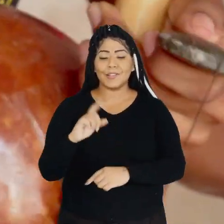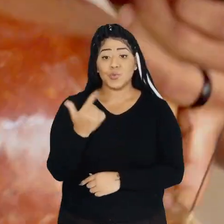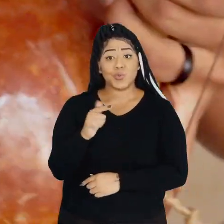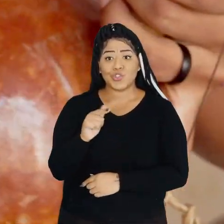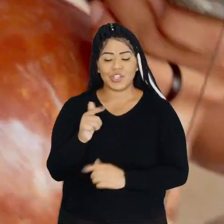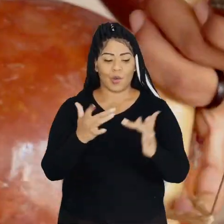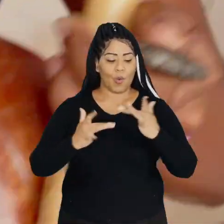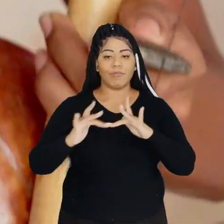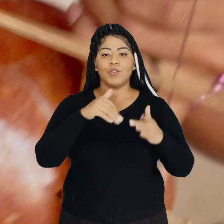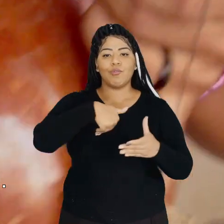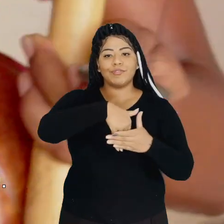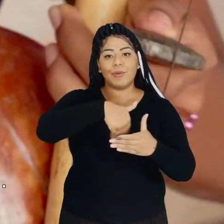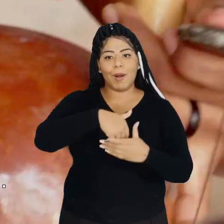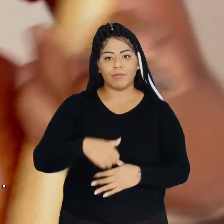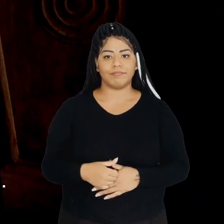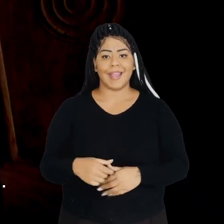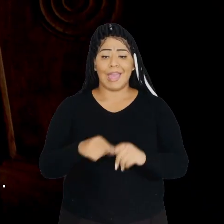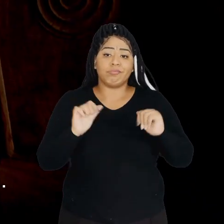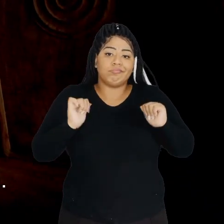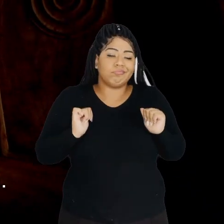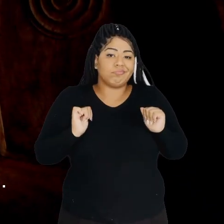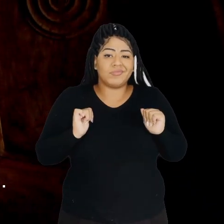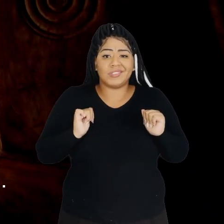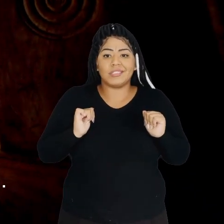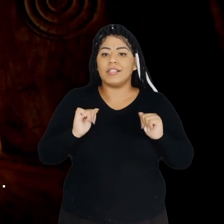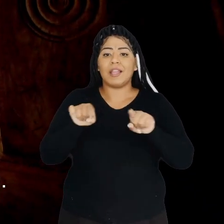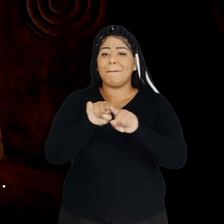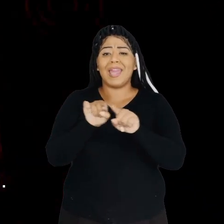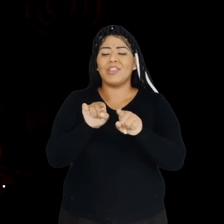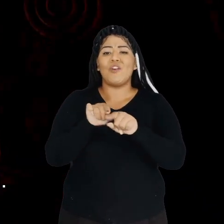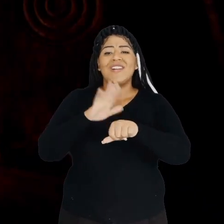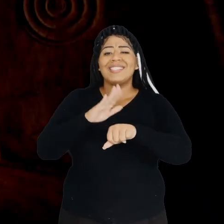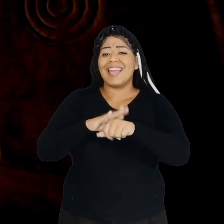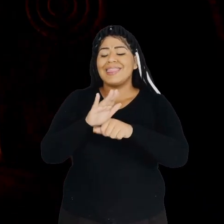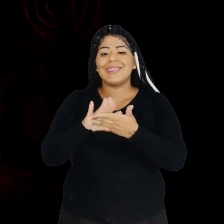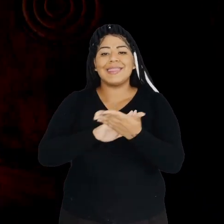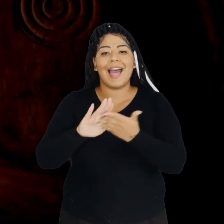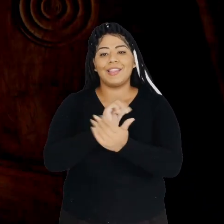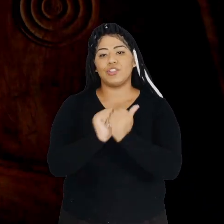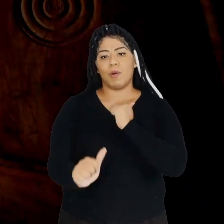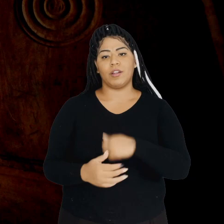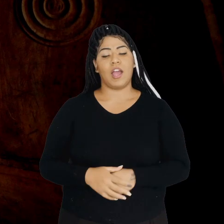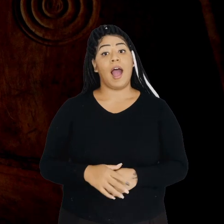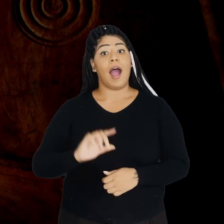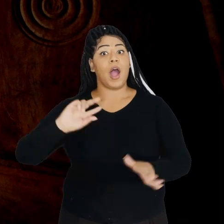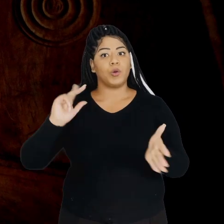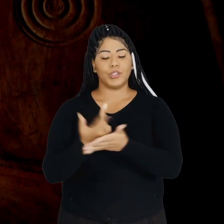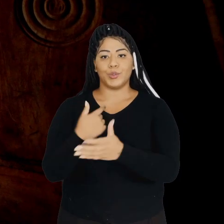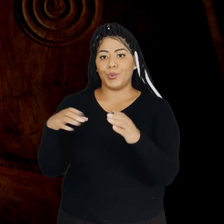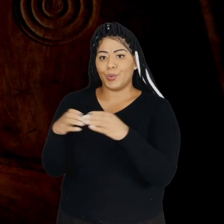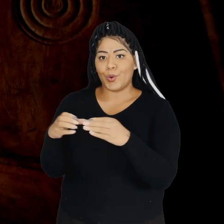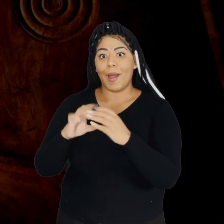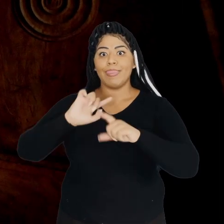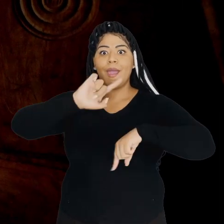um contato com futebol. Eu era meio que sedentária, eu não tinha muito contato com esporte. Aí veio a Plan, o futebol feminino,